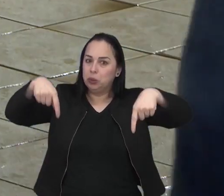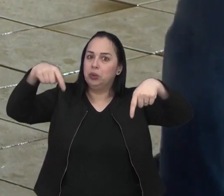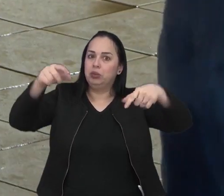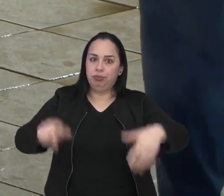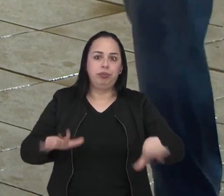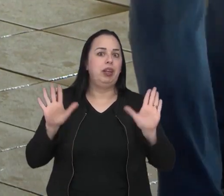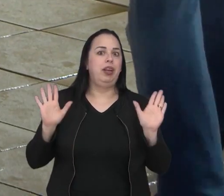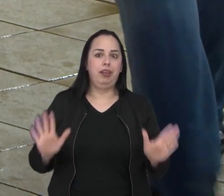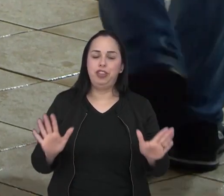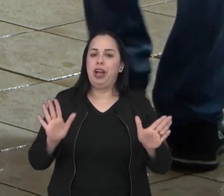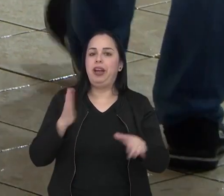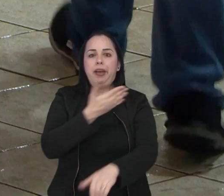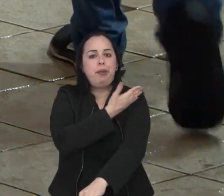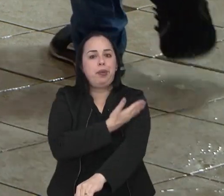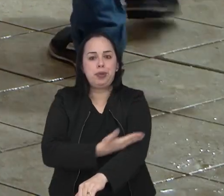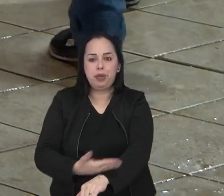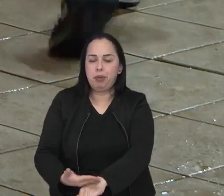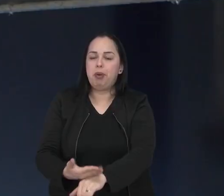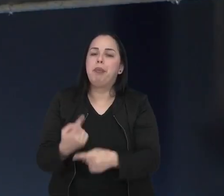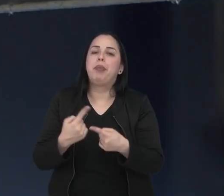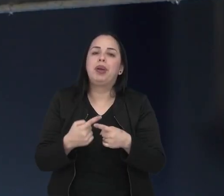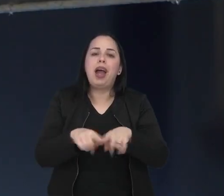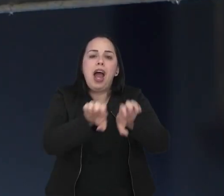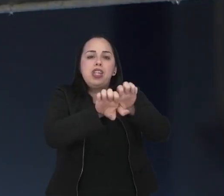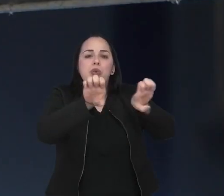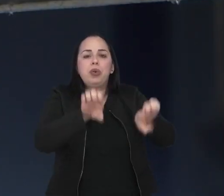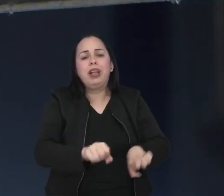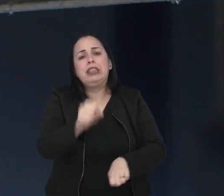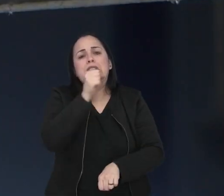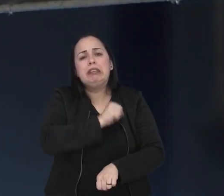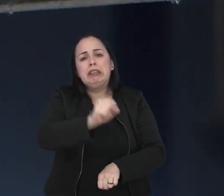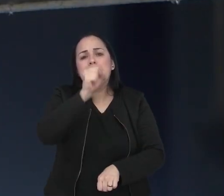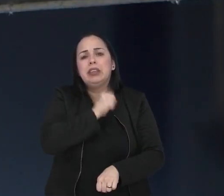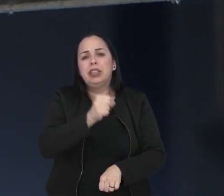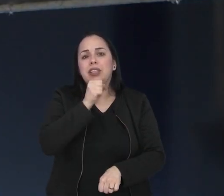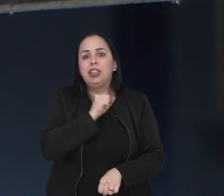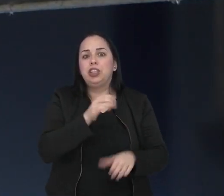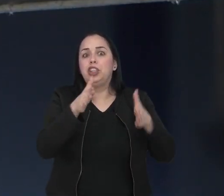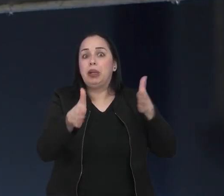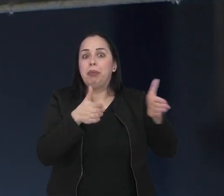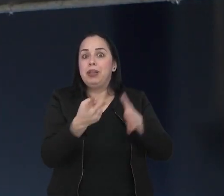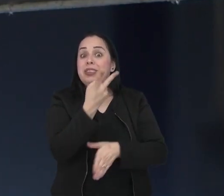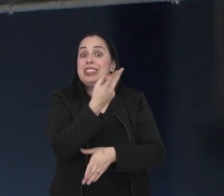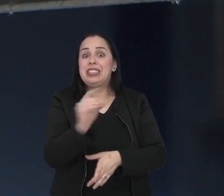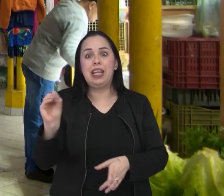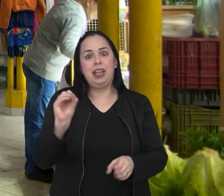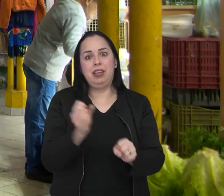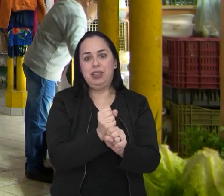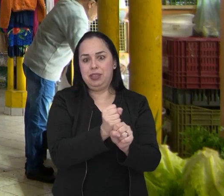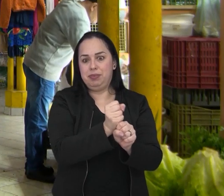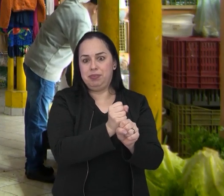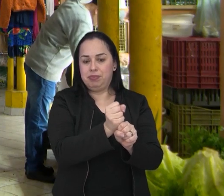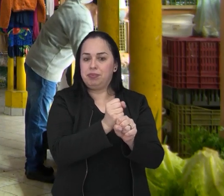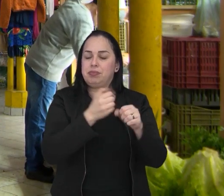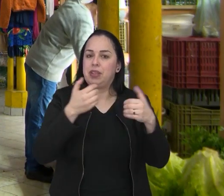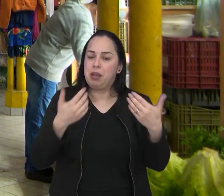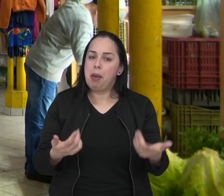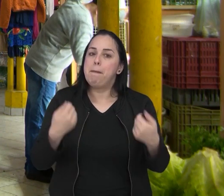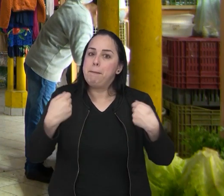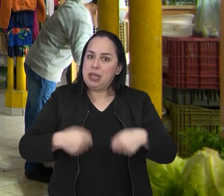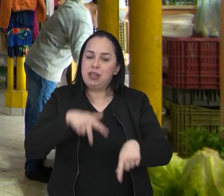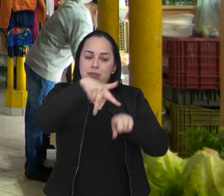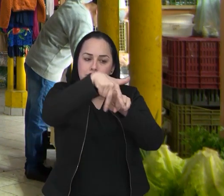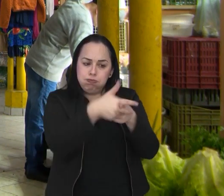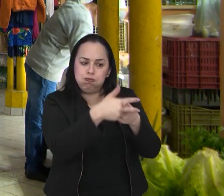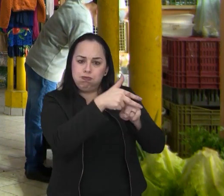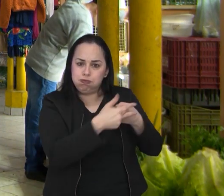As goteiras são consequência da estrutura antiga do prédio, que completou 100 anos em 2023. Essa é uma das